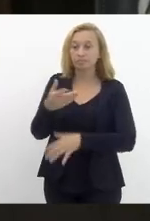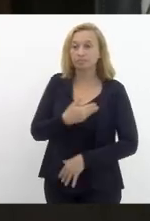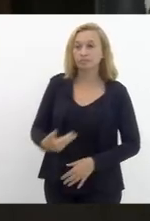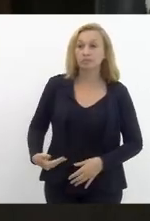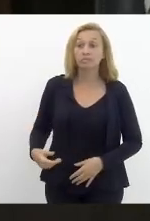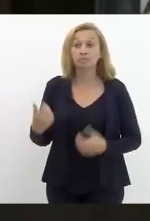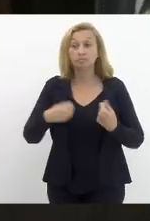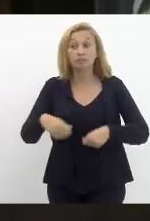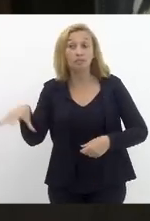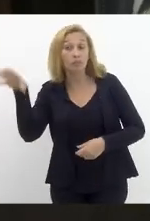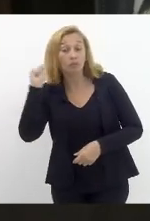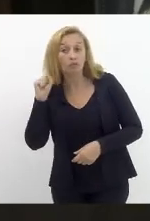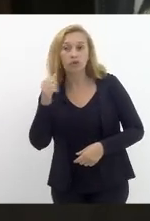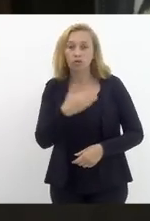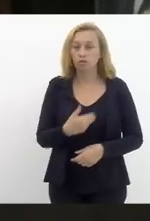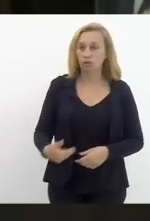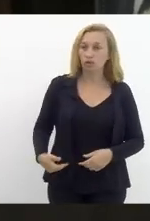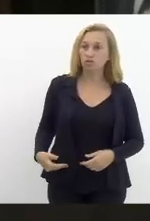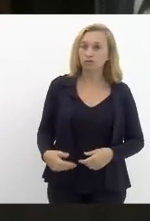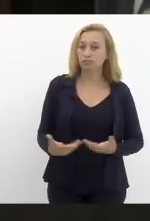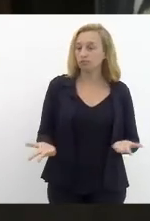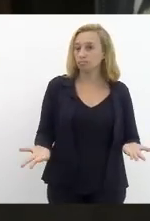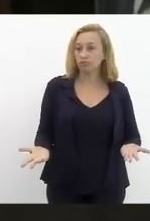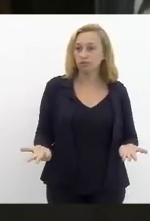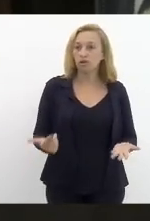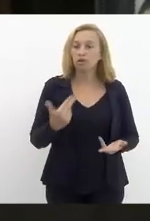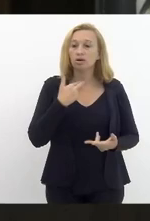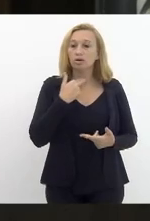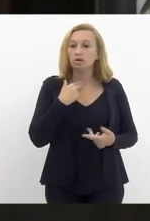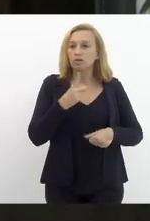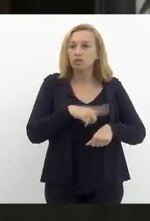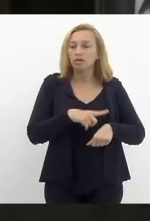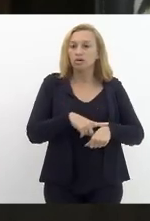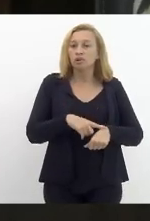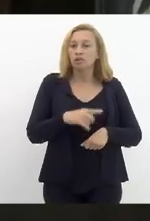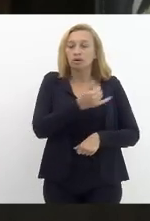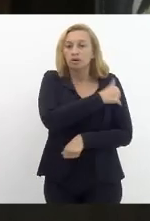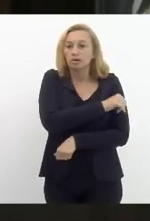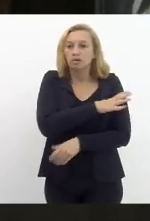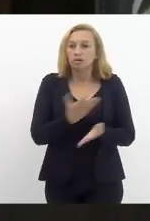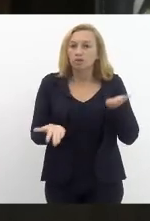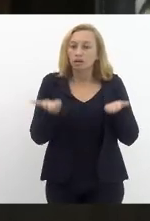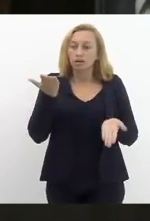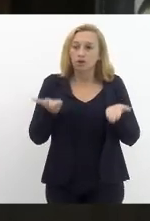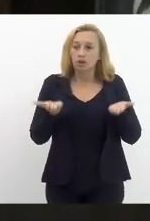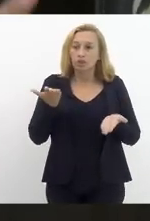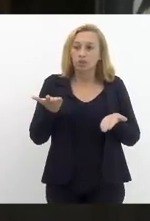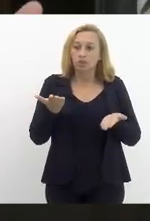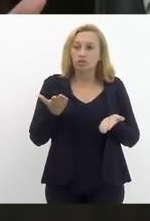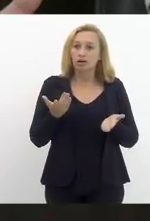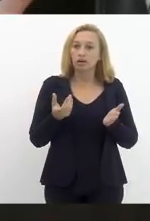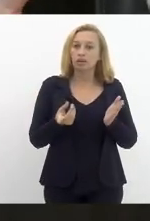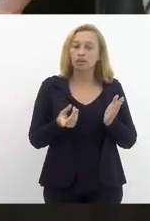o governo. Porque nós não podíamos, num momento em que o Rio de Janeiro está equilibrando as suas contas,